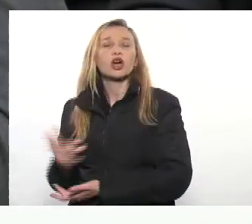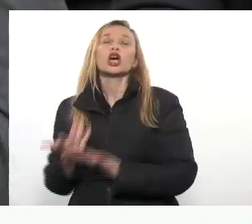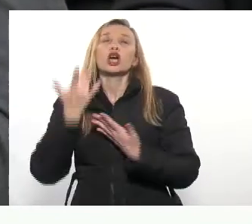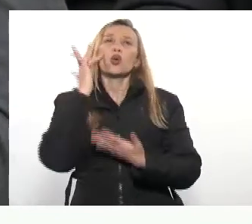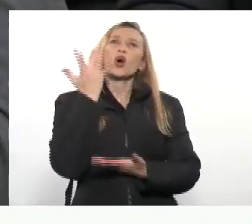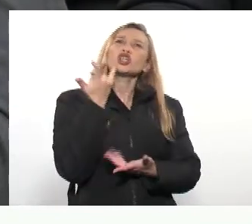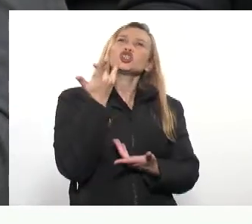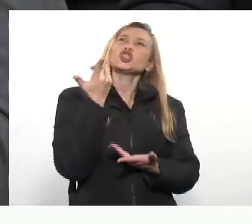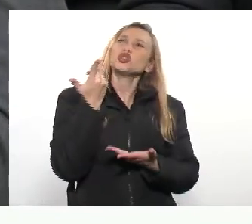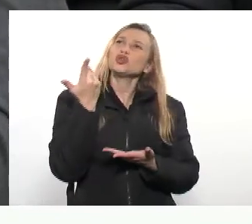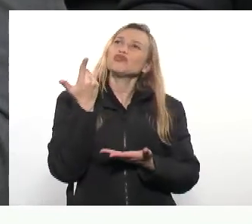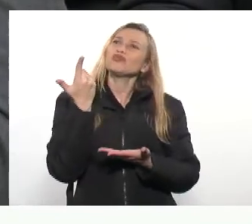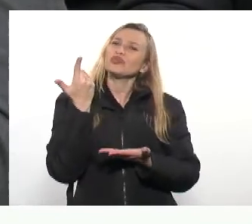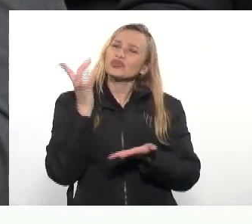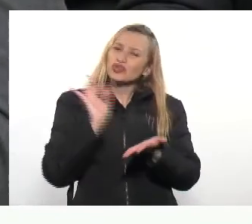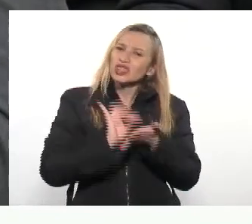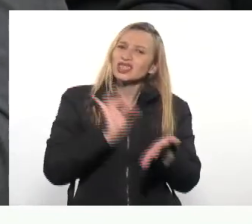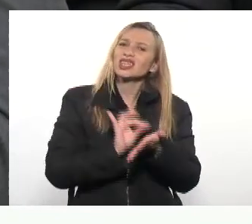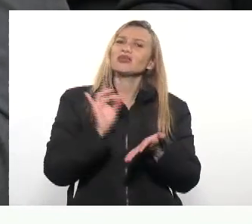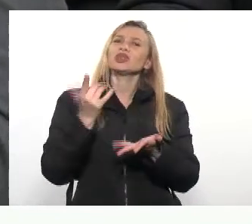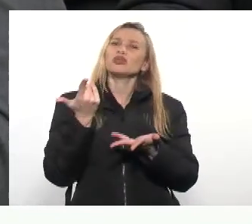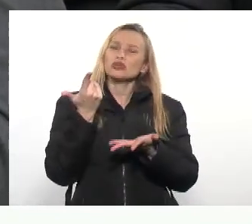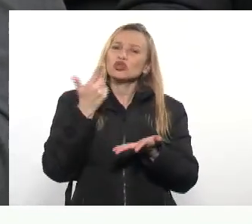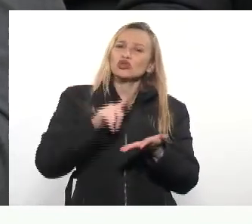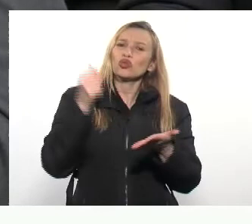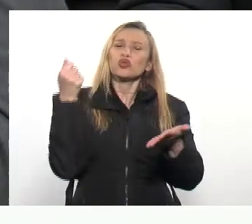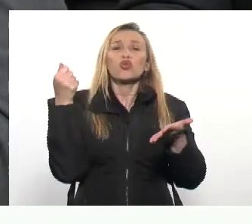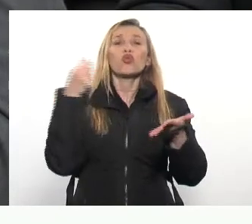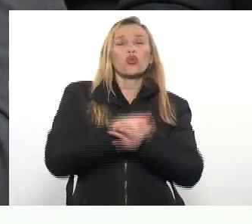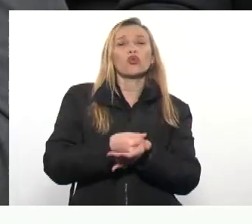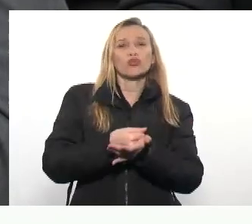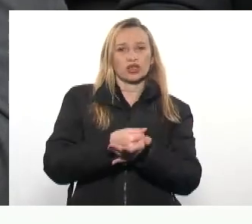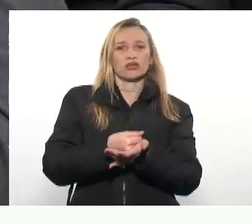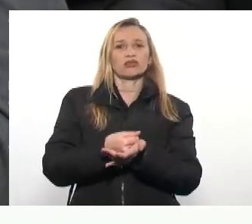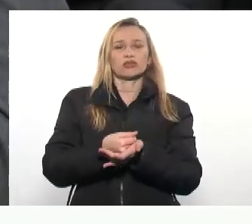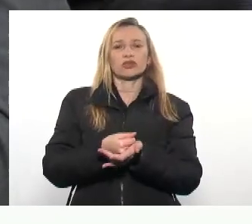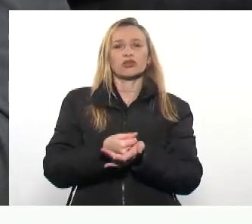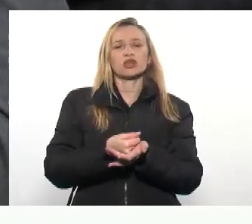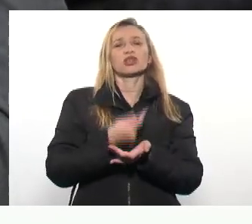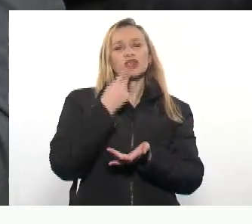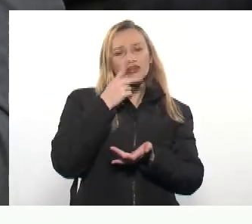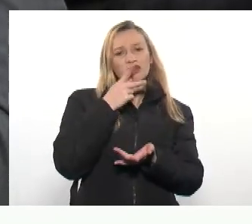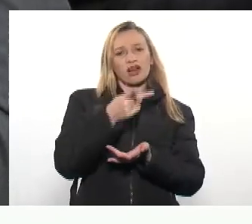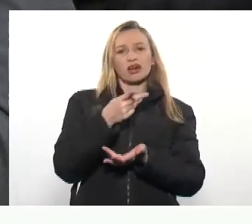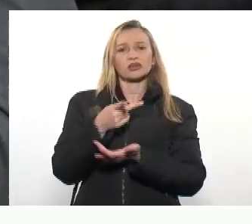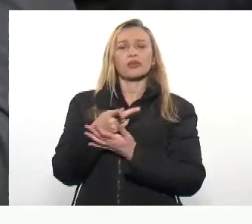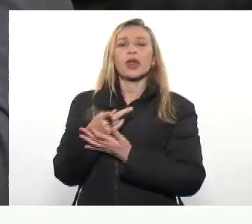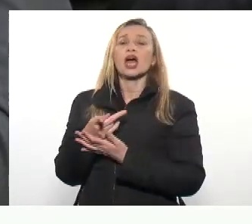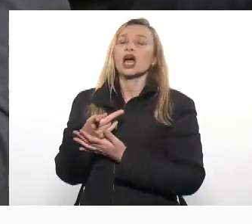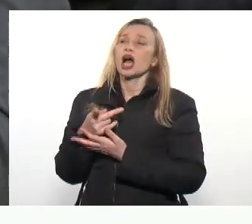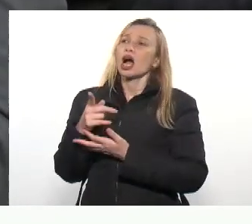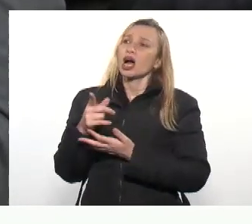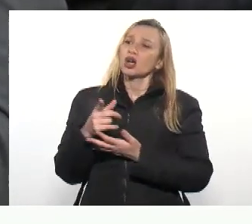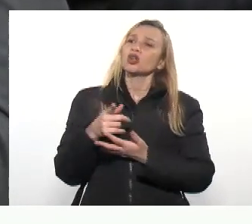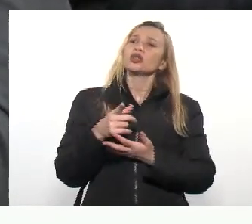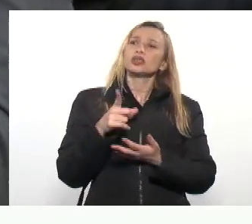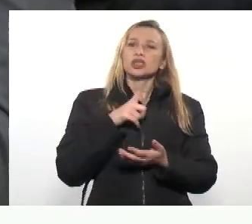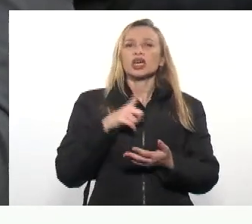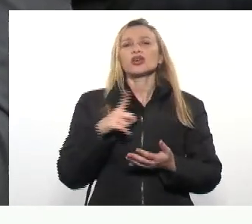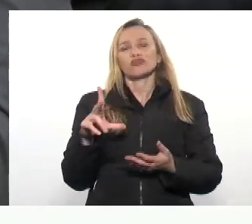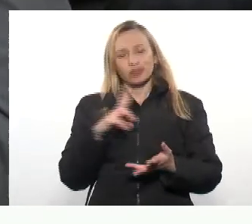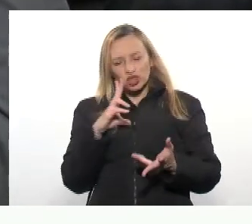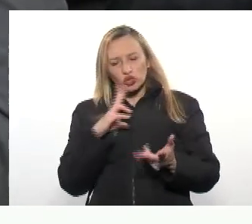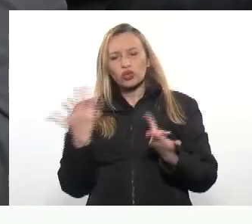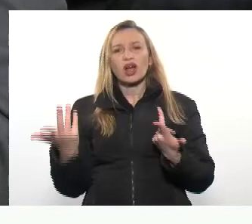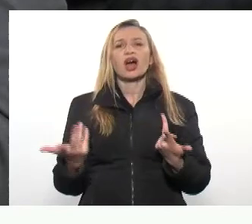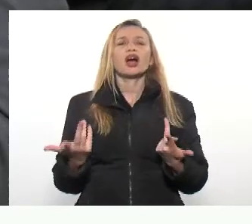fundo, a gente, mais uma vez, cumpre o que está definido. Então, a gente tem